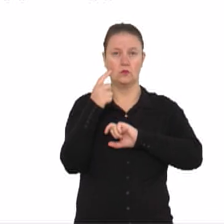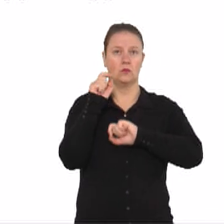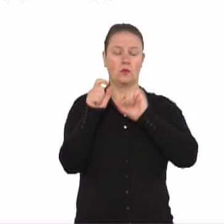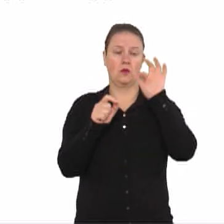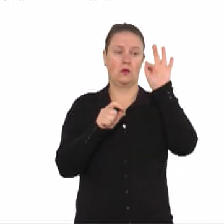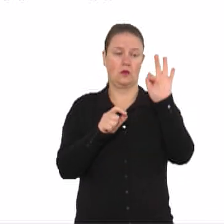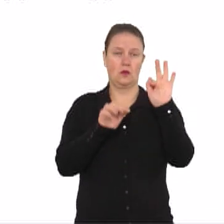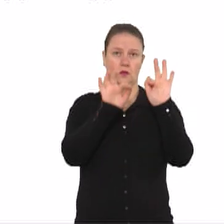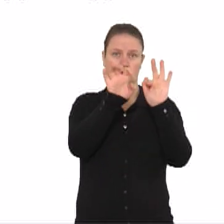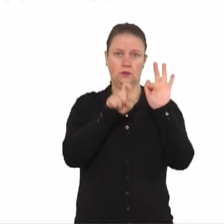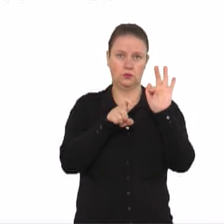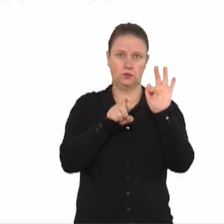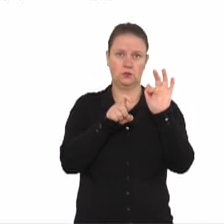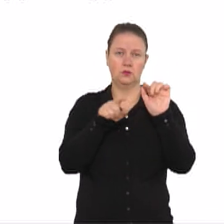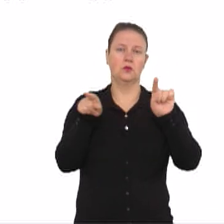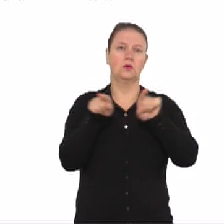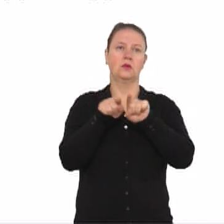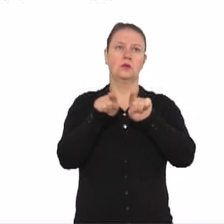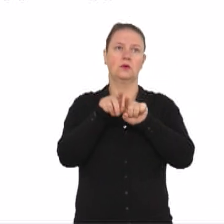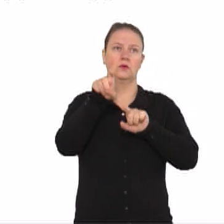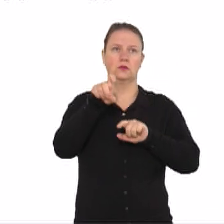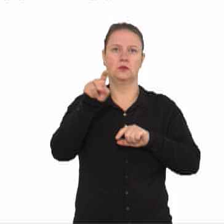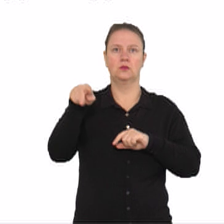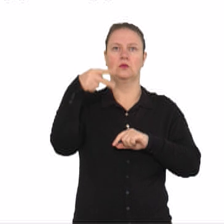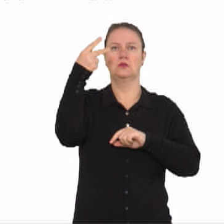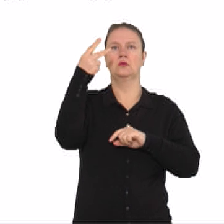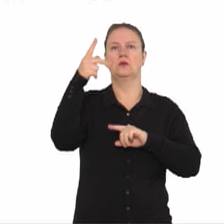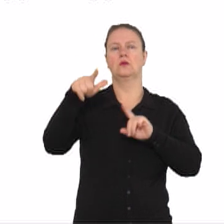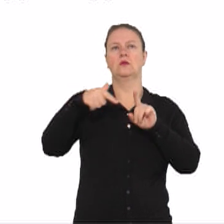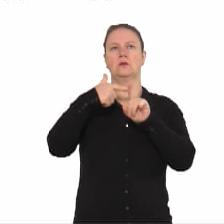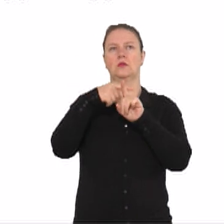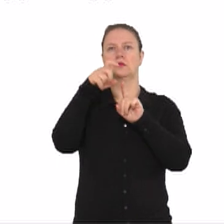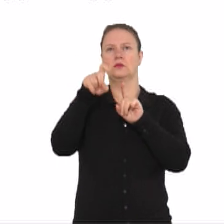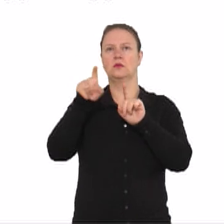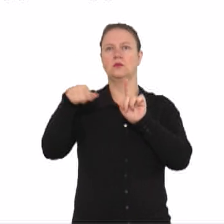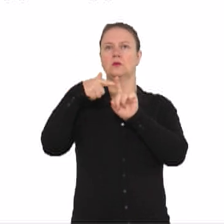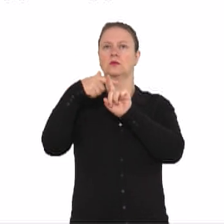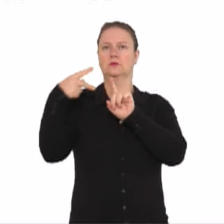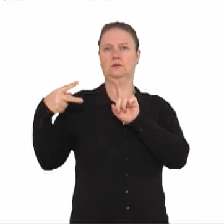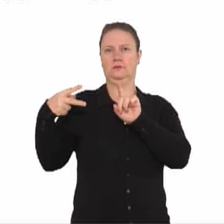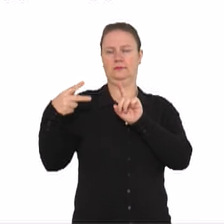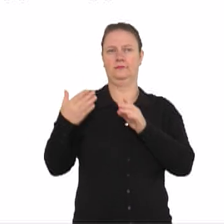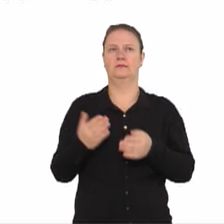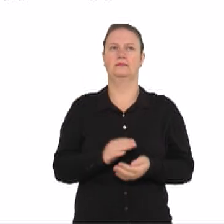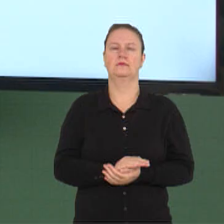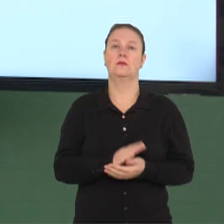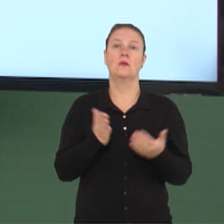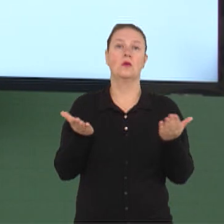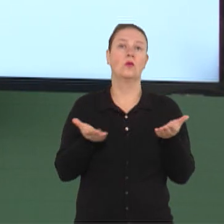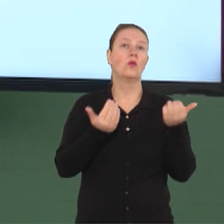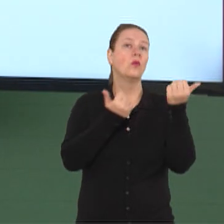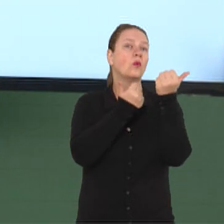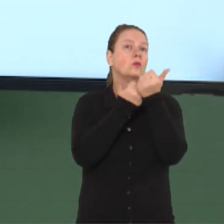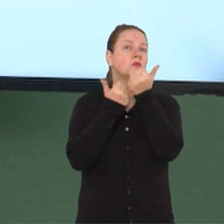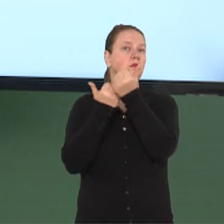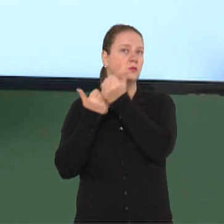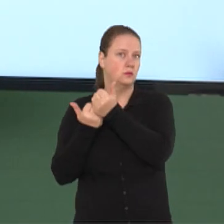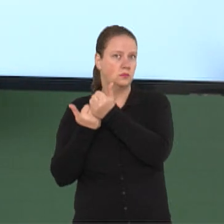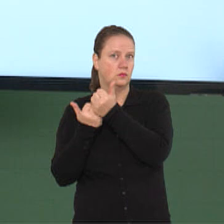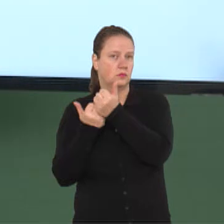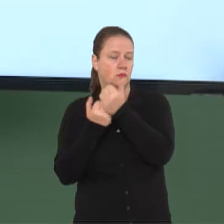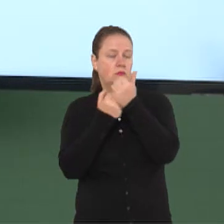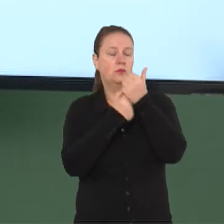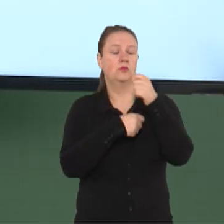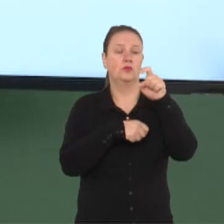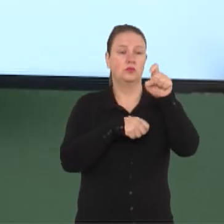f de x igual a x² menos x mais 2. Você substituiu o x por menos 1. Lembra,